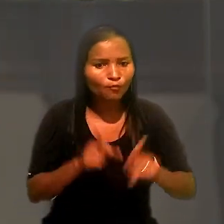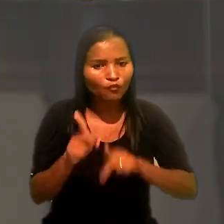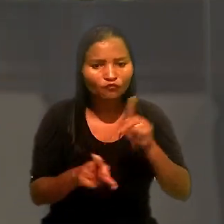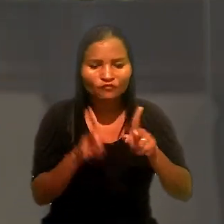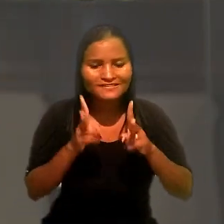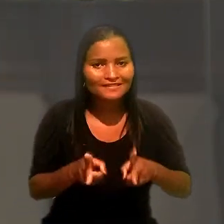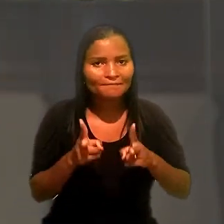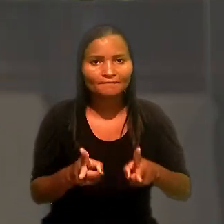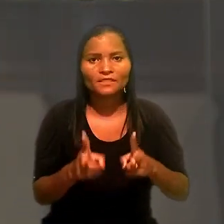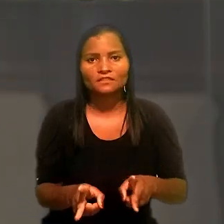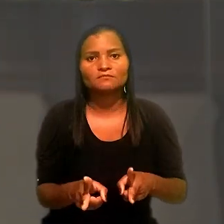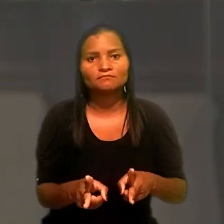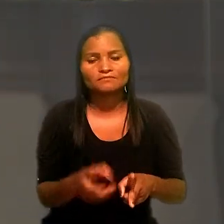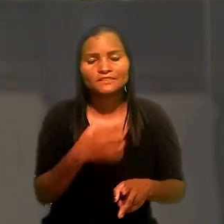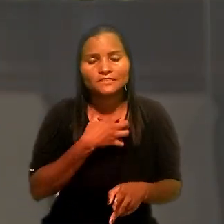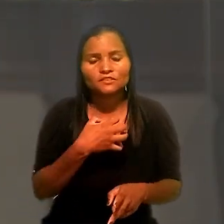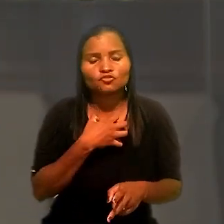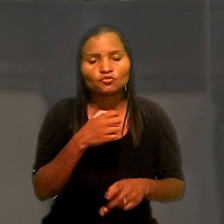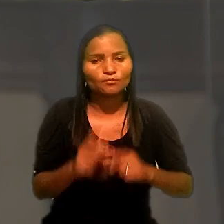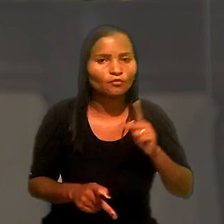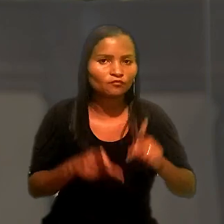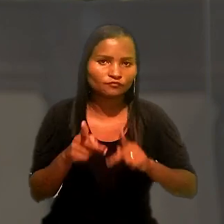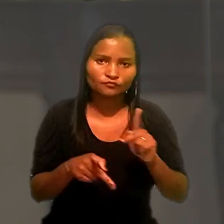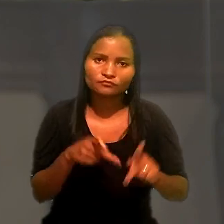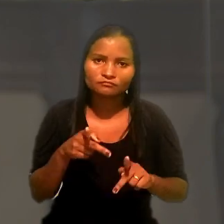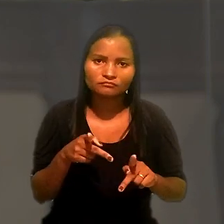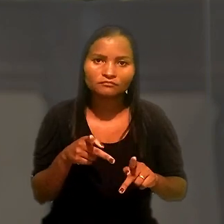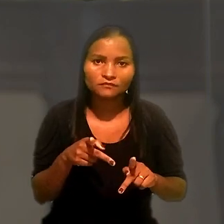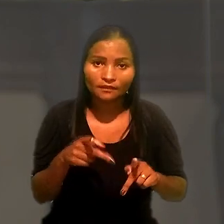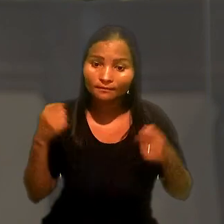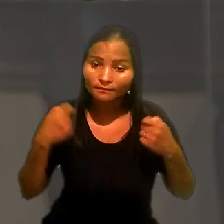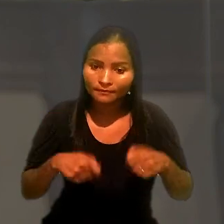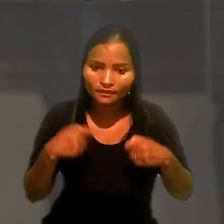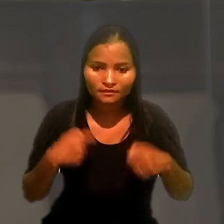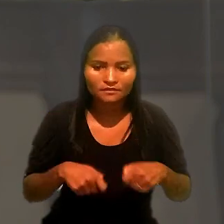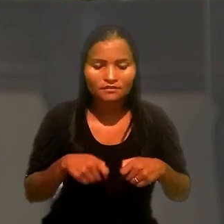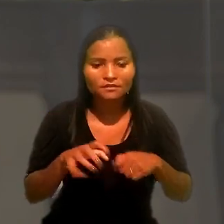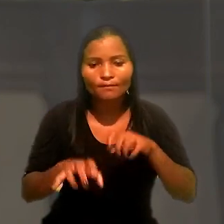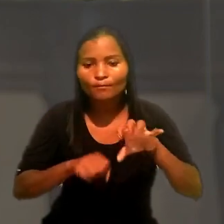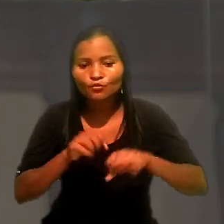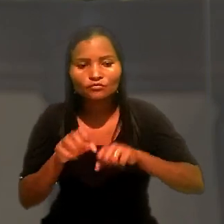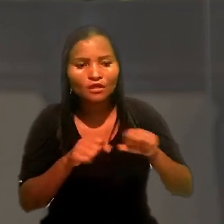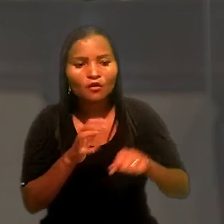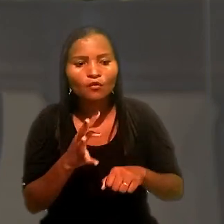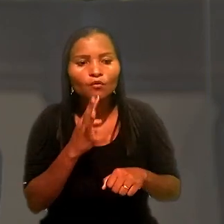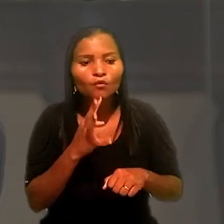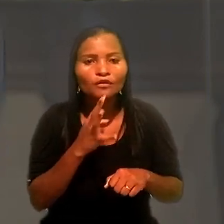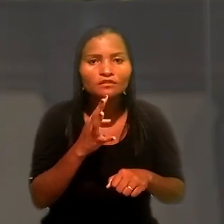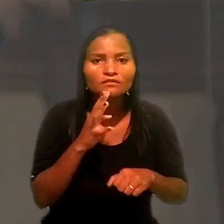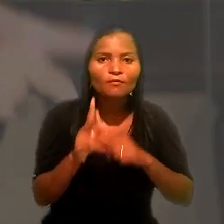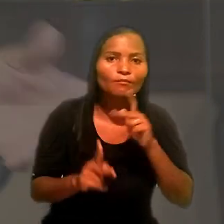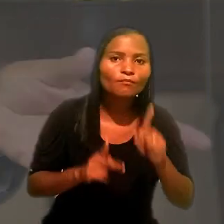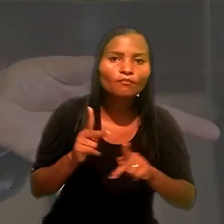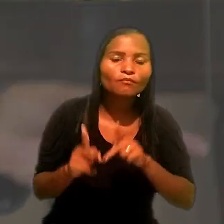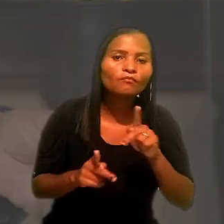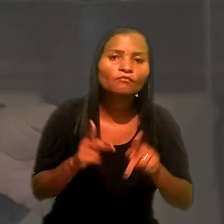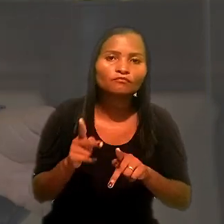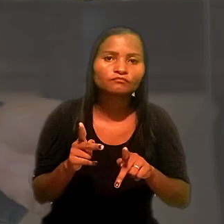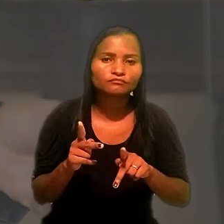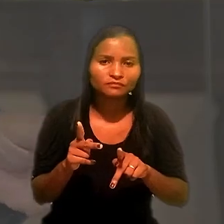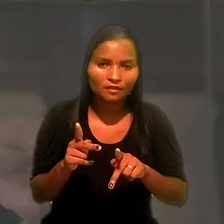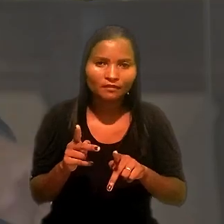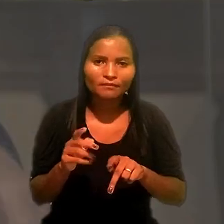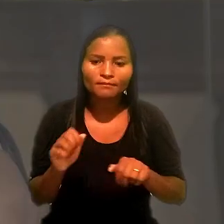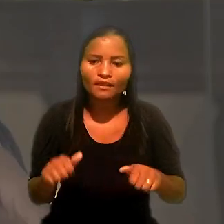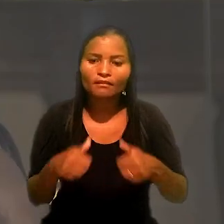ele sentir o povo. À medida, ele tem de buscar conhecer o seu povo, sentir o seu povo, para dar a